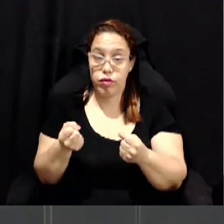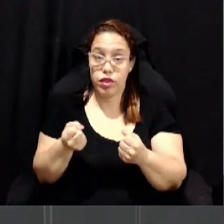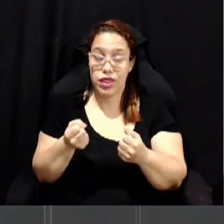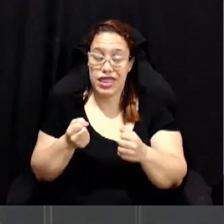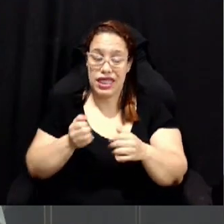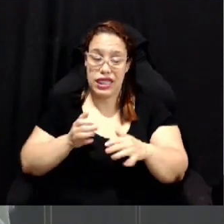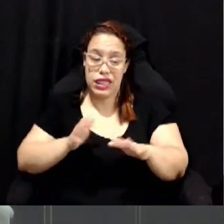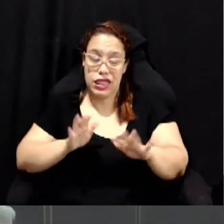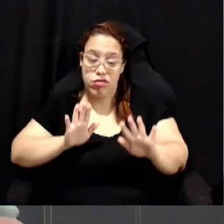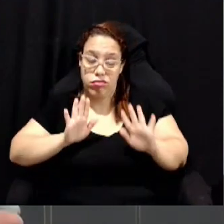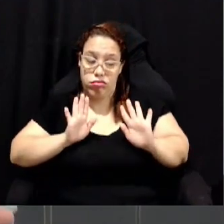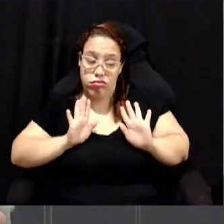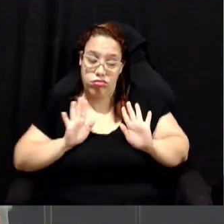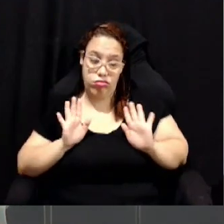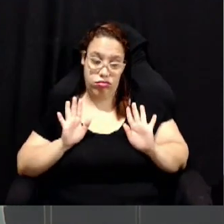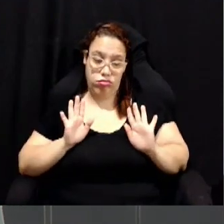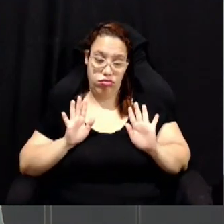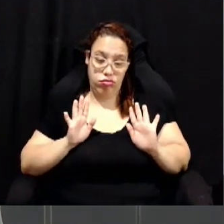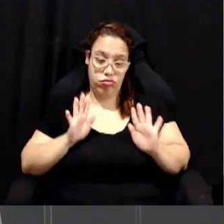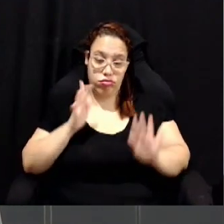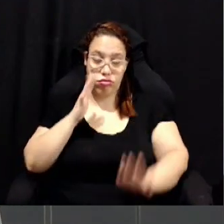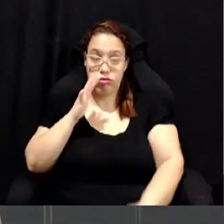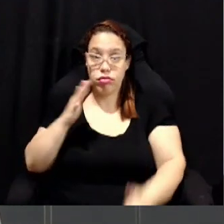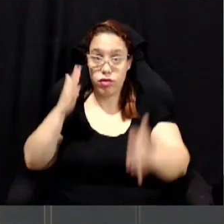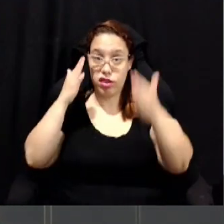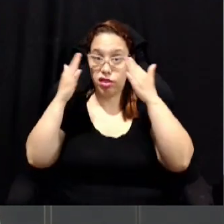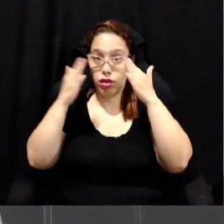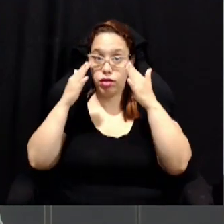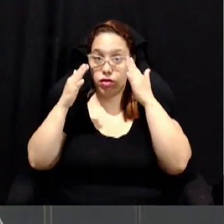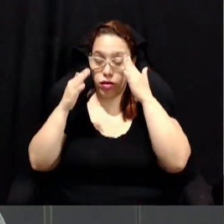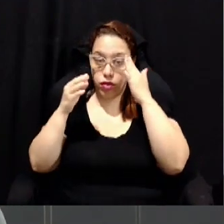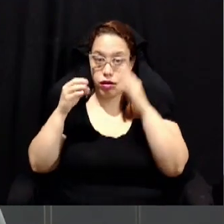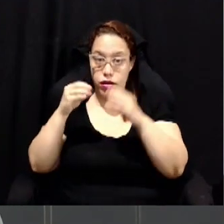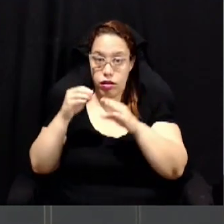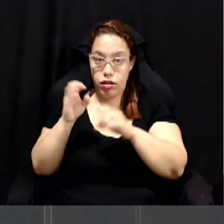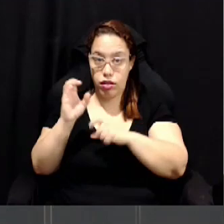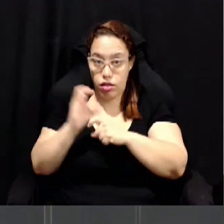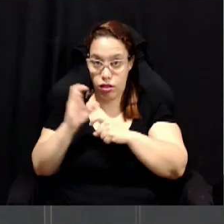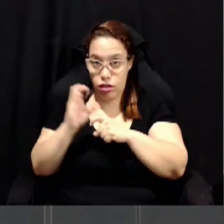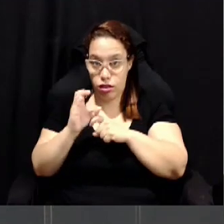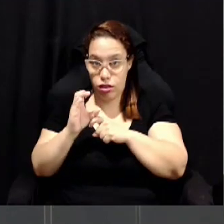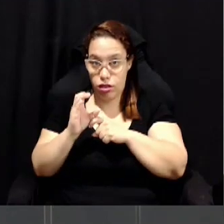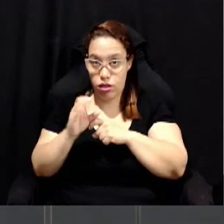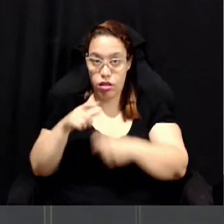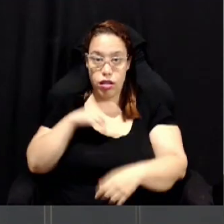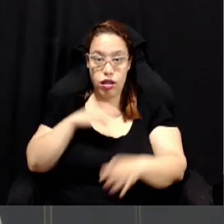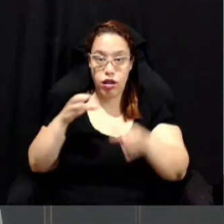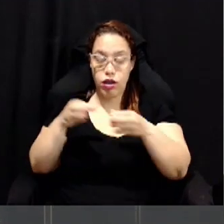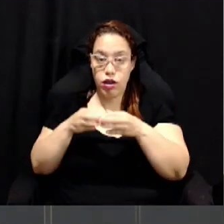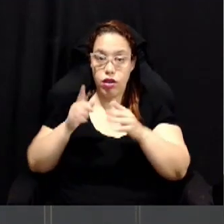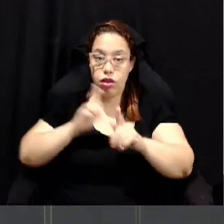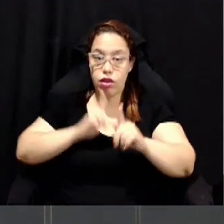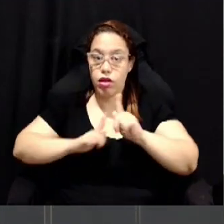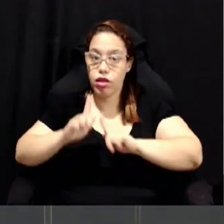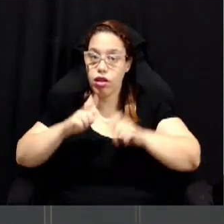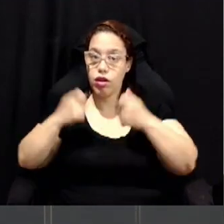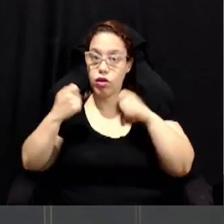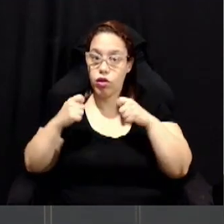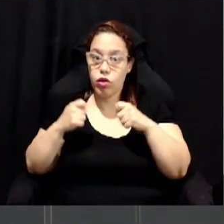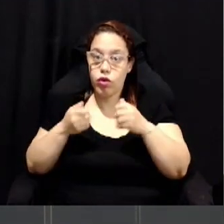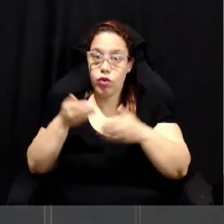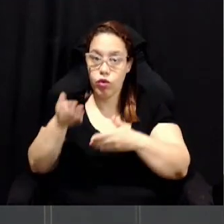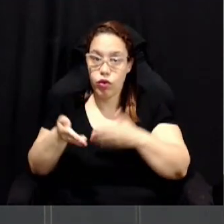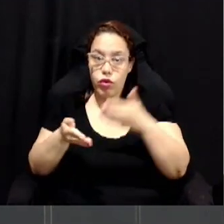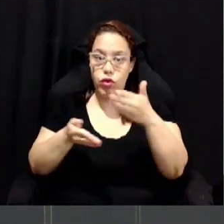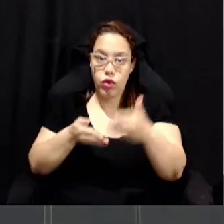se aceitar um atendente terapêutico vindo da clínica no ambiente escolar. Nós temos uma equipe gestora que precisa colocar ali cada um no